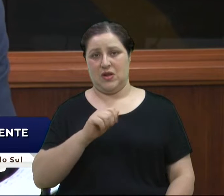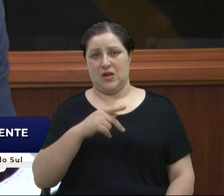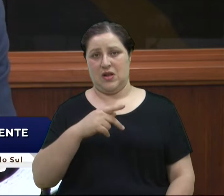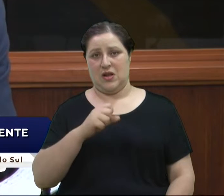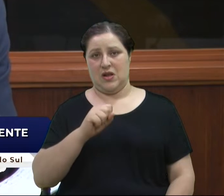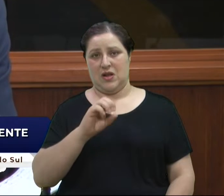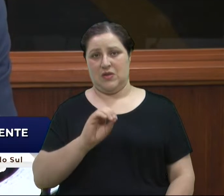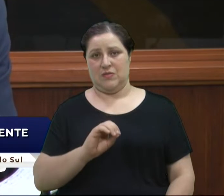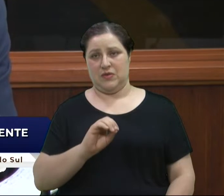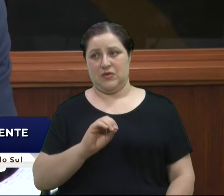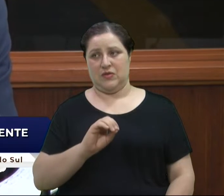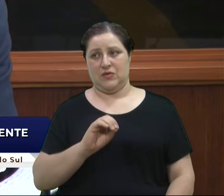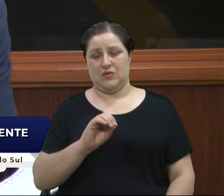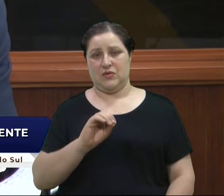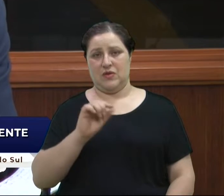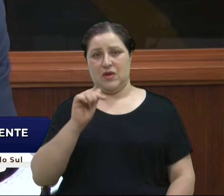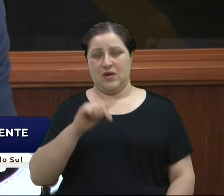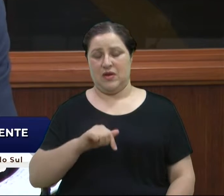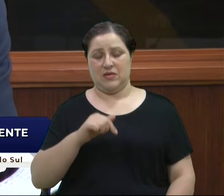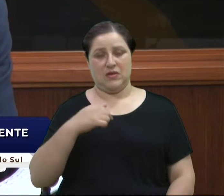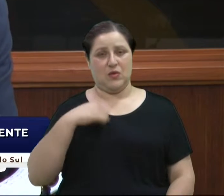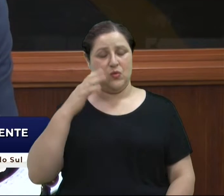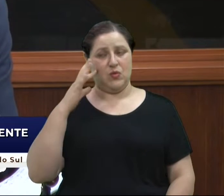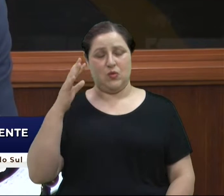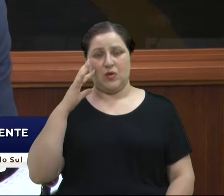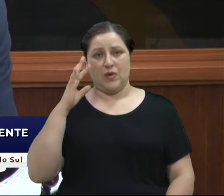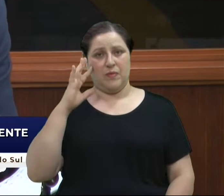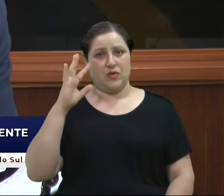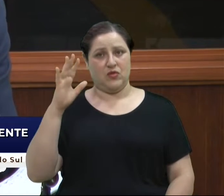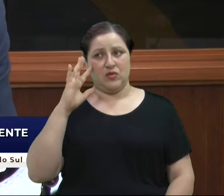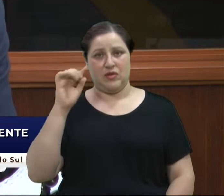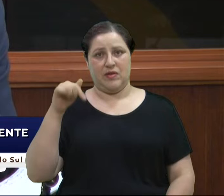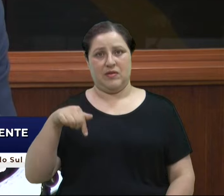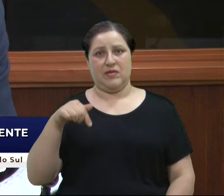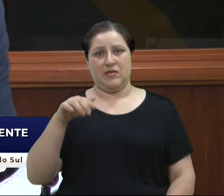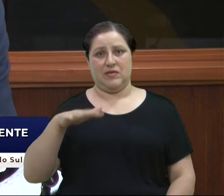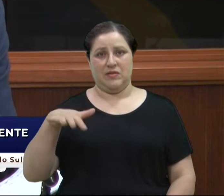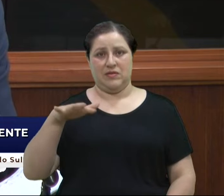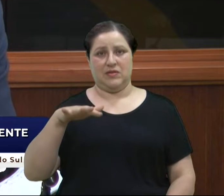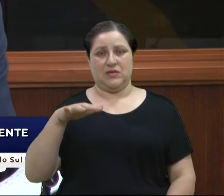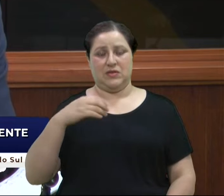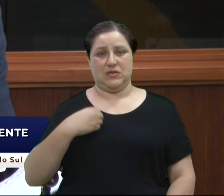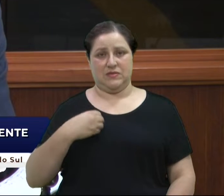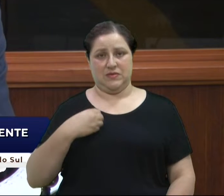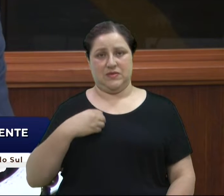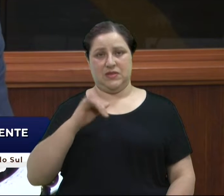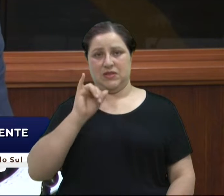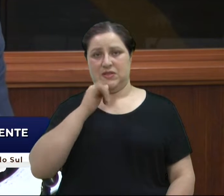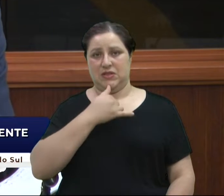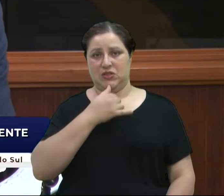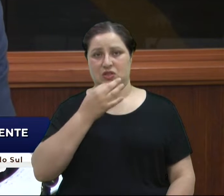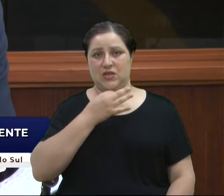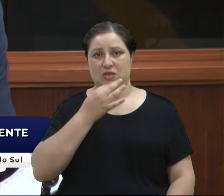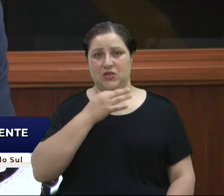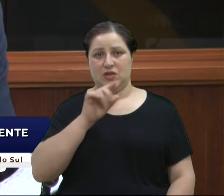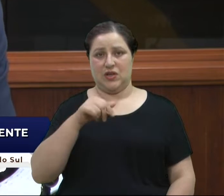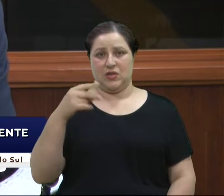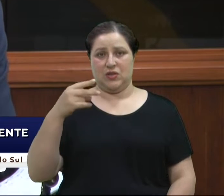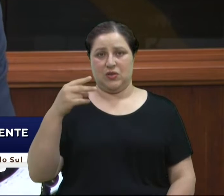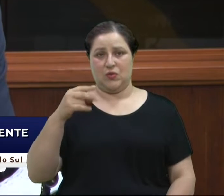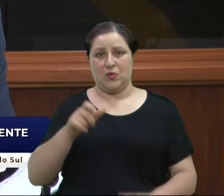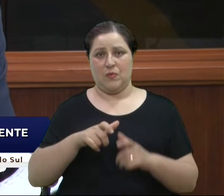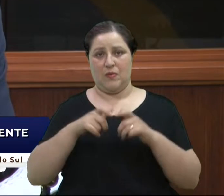uma fase que nós estamos passando, e estou triste, porque nós estamos falando de Caxias do Sul, que é o segundo maior